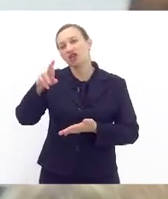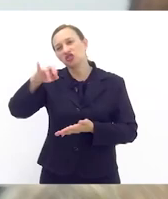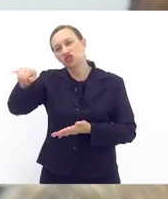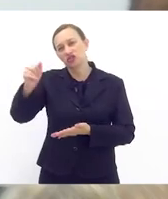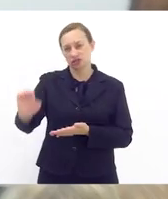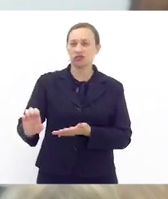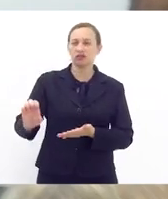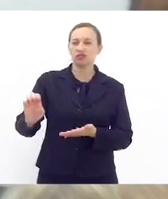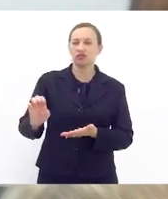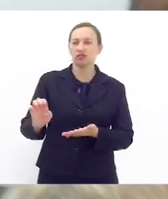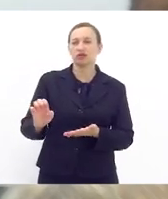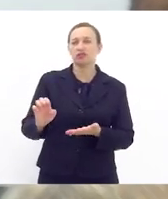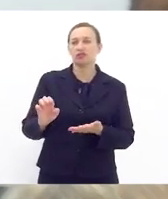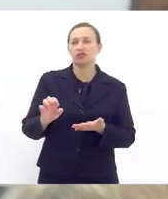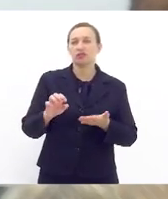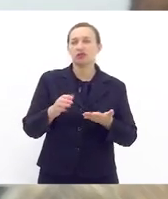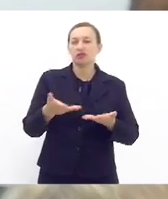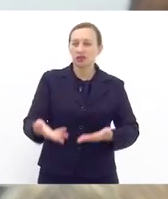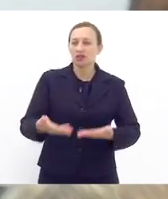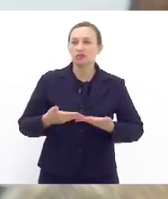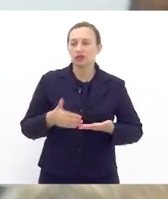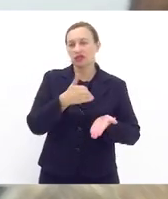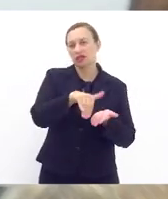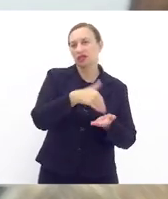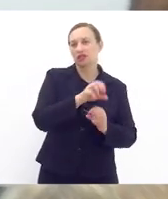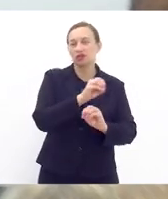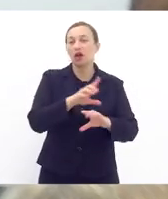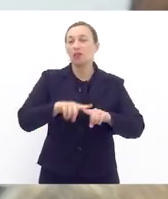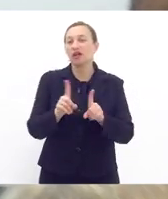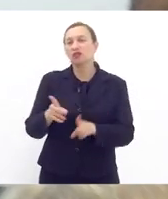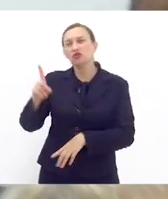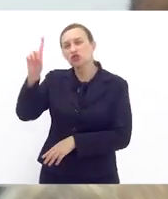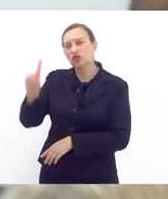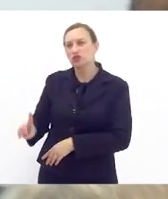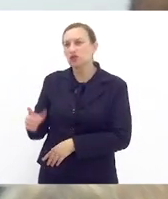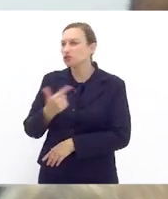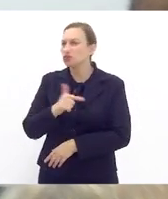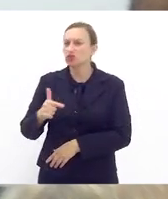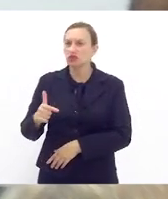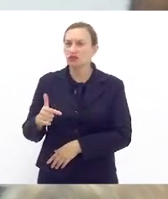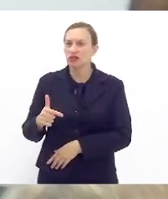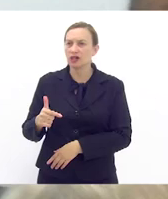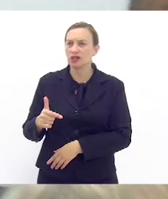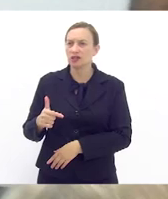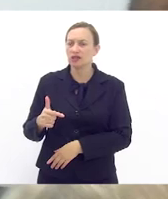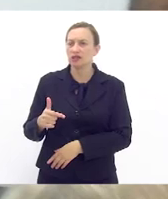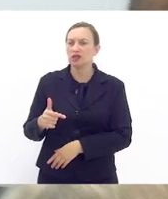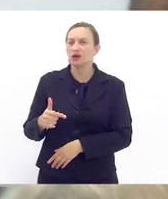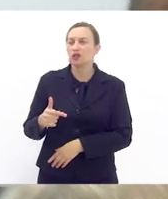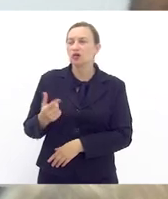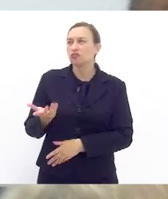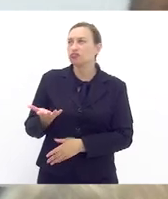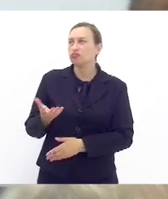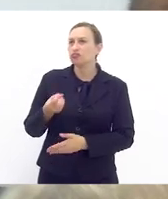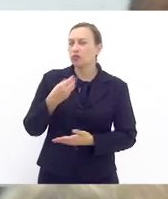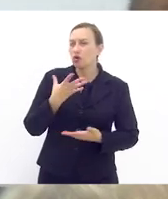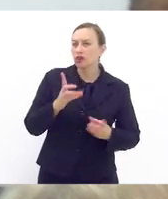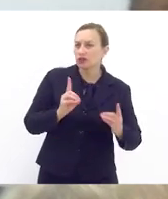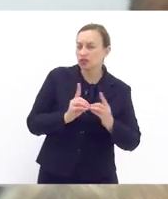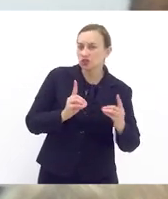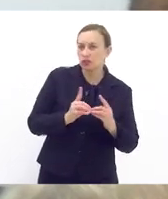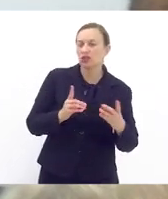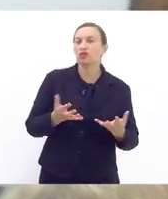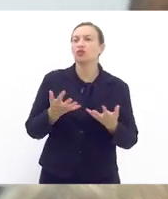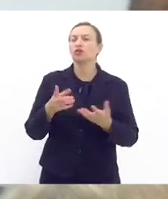pela secretaria de educação mas os diretores não tiveram uma recepção os diretores efetivamente né e o diretor